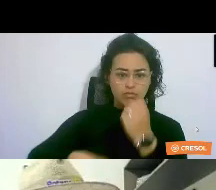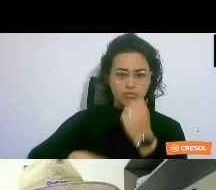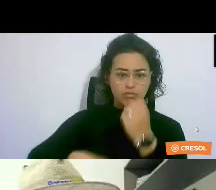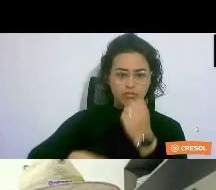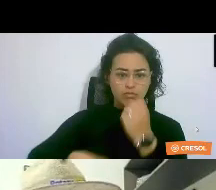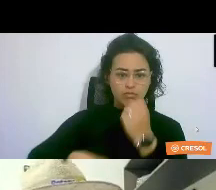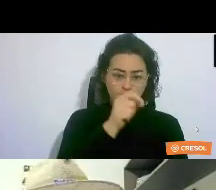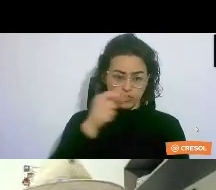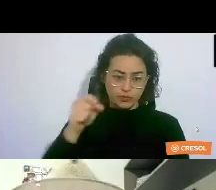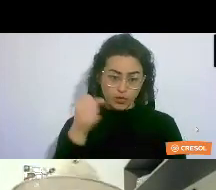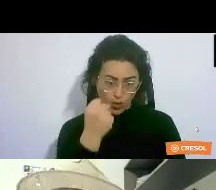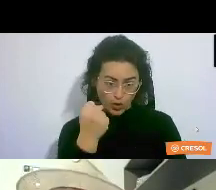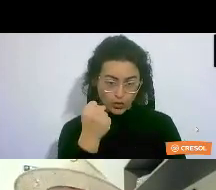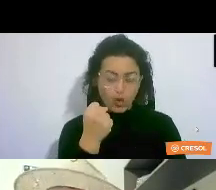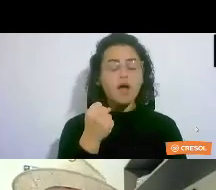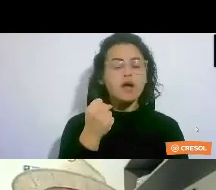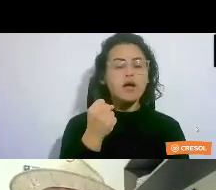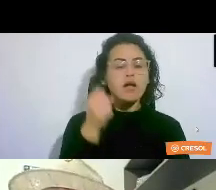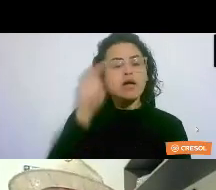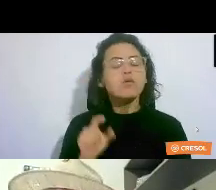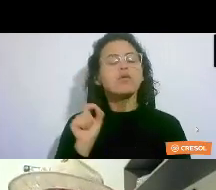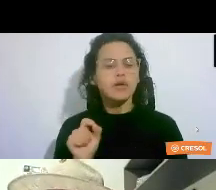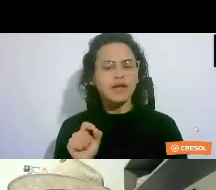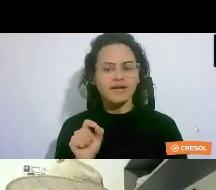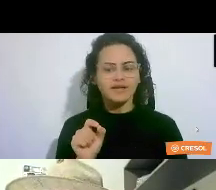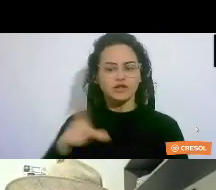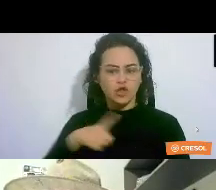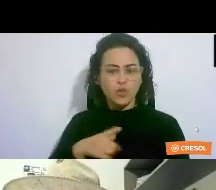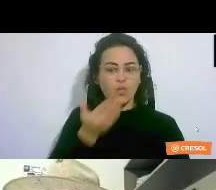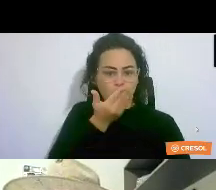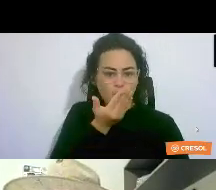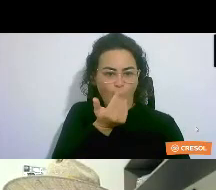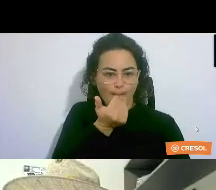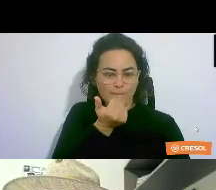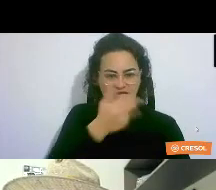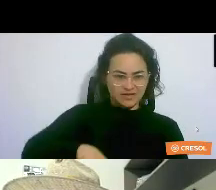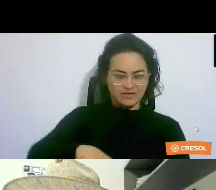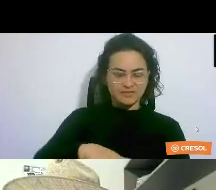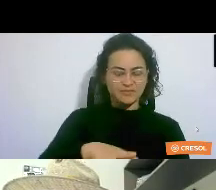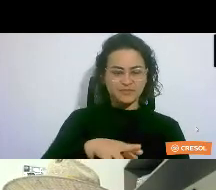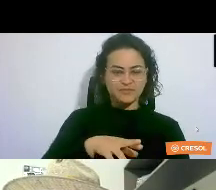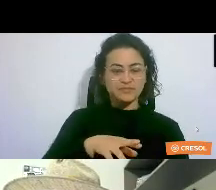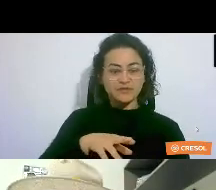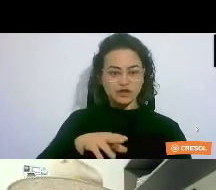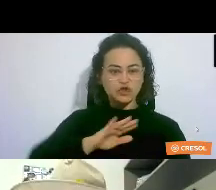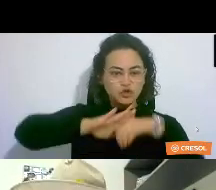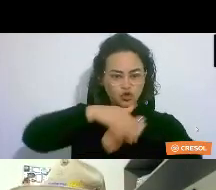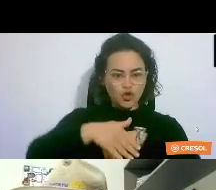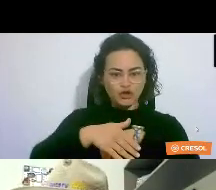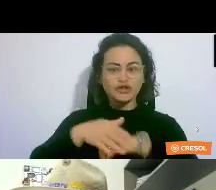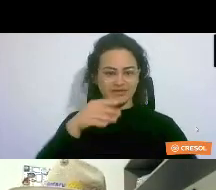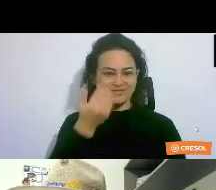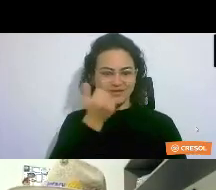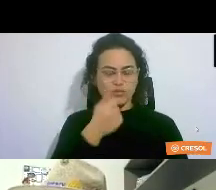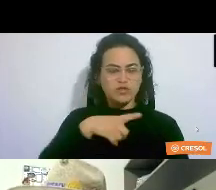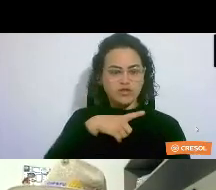2008, quando eu estava no jantar já de final da conferência, e eu recebi um pequeno